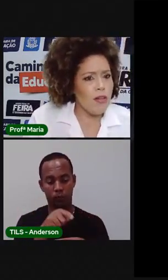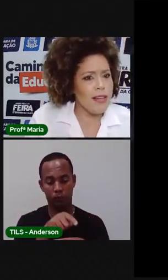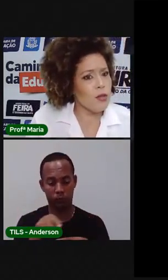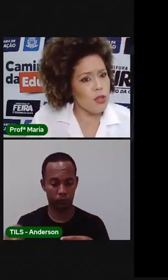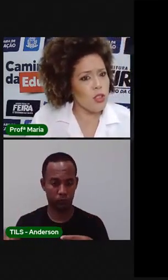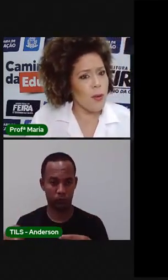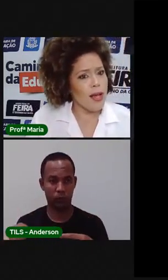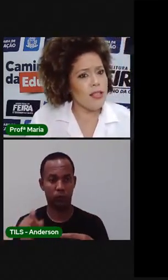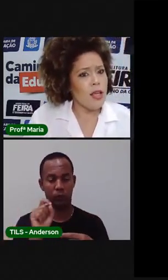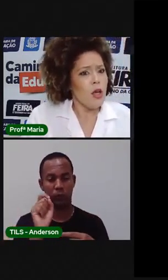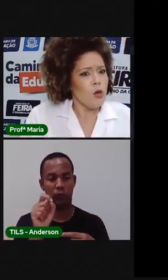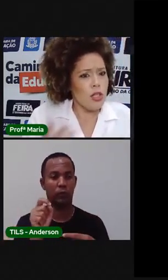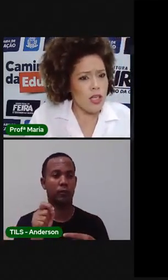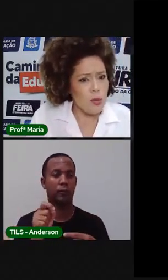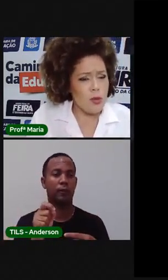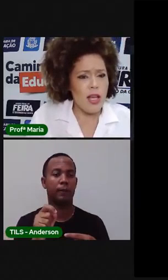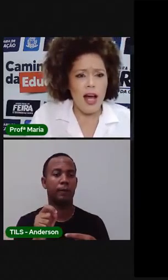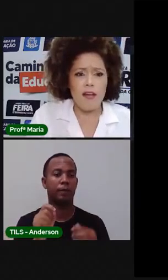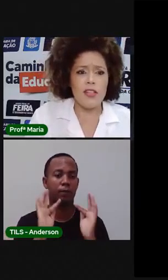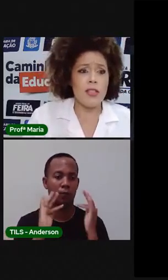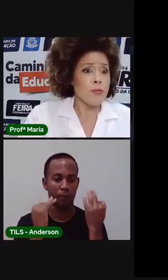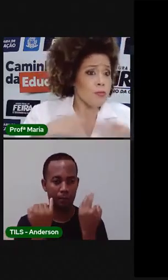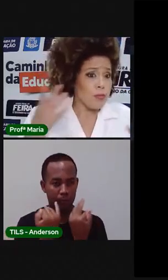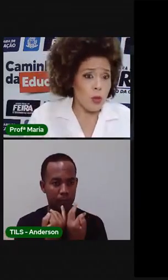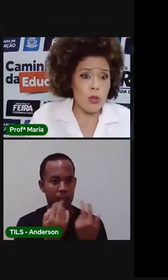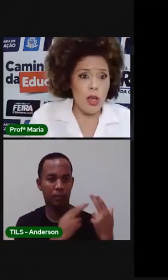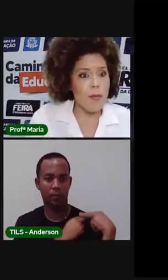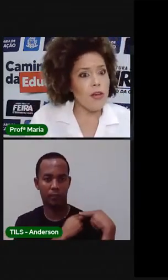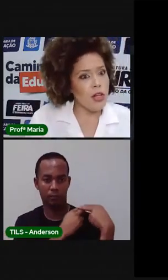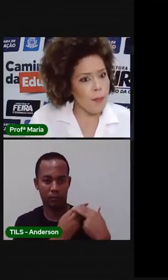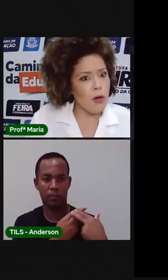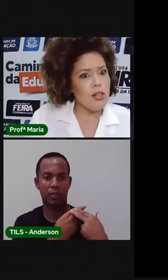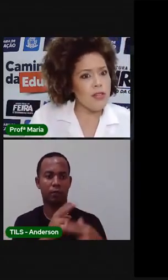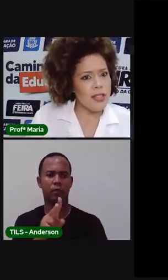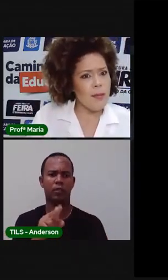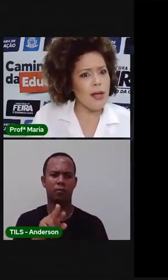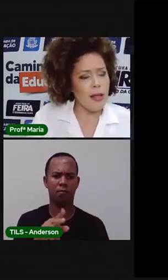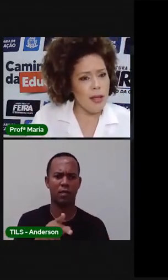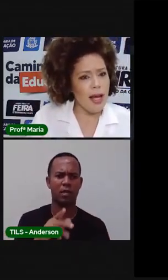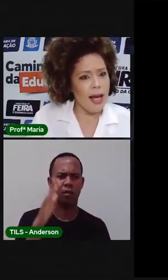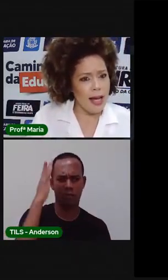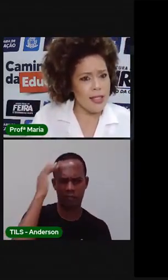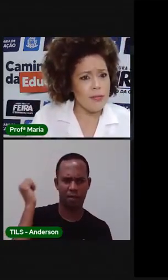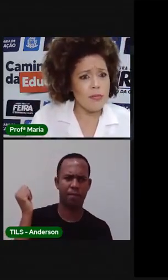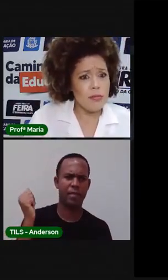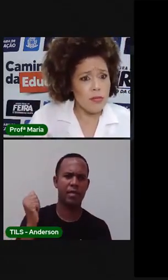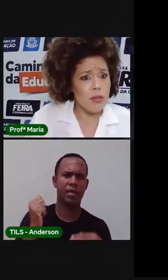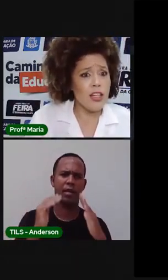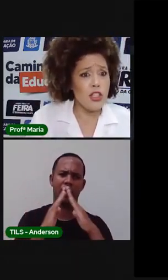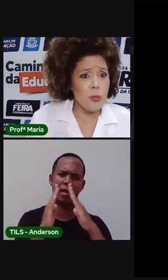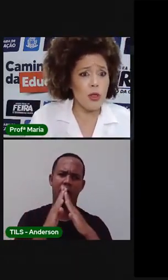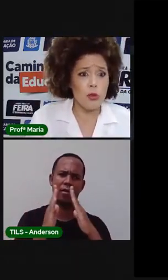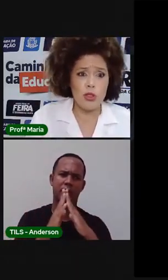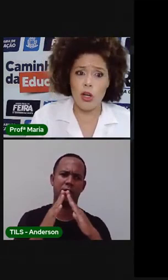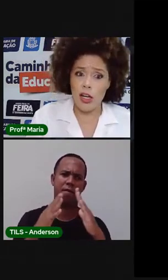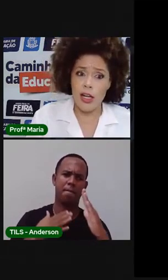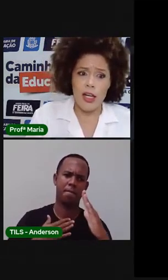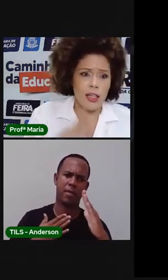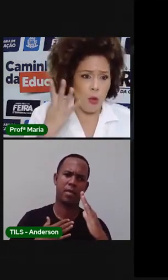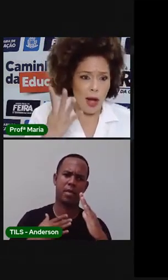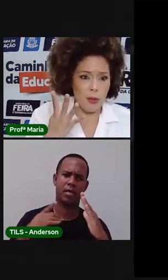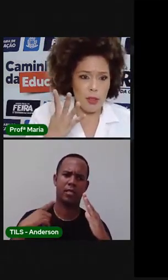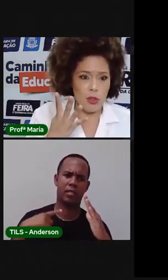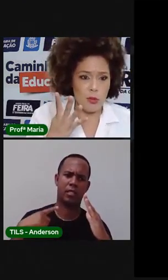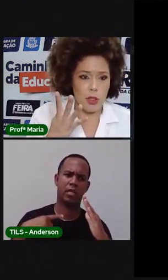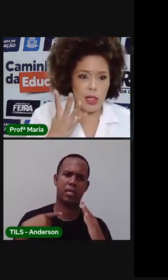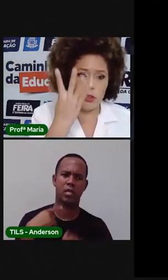a conta e conversem com seus pais, com seus responsáveis, com seu irmão e diga: poxa, você sabia que na minha casa a gente produz, olha,